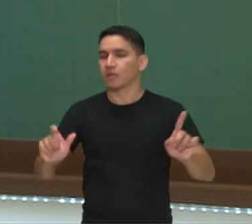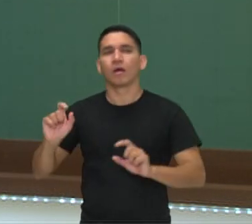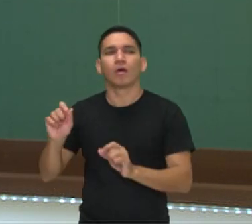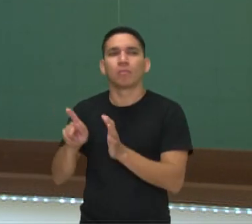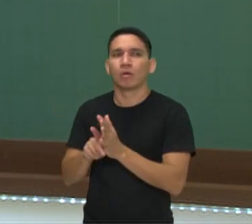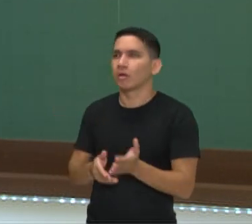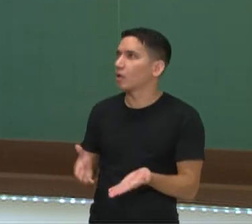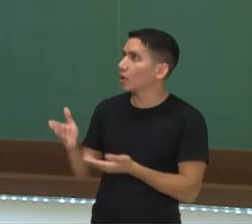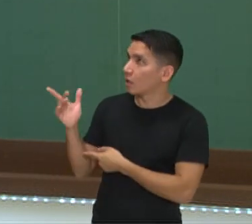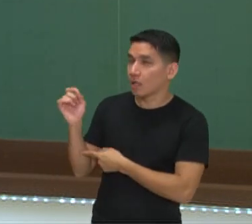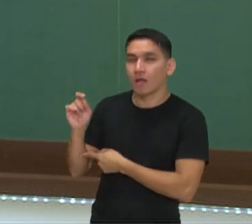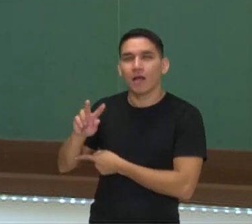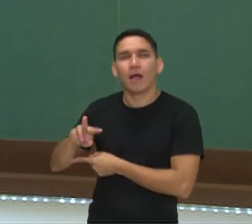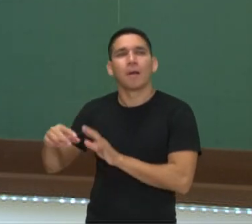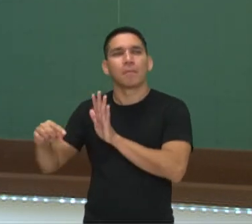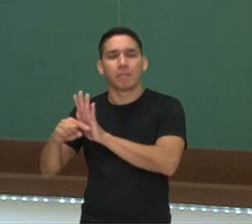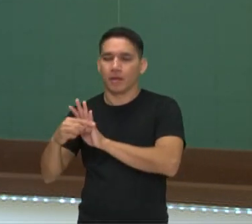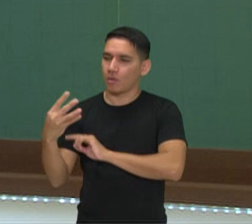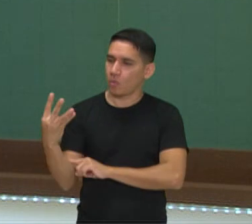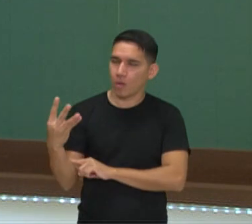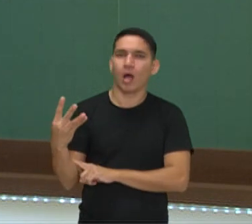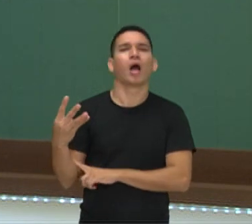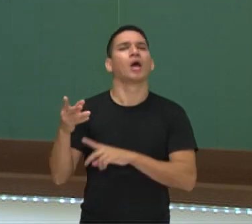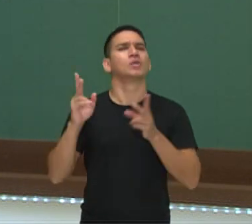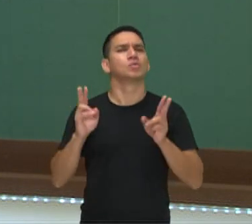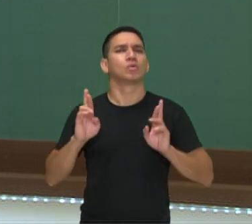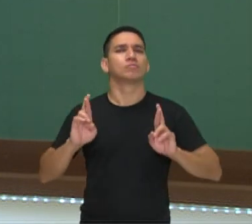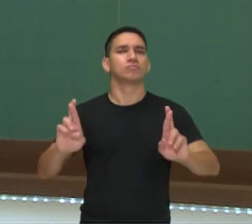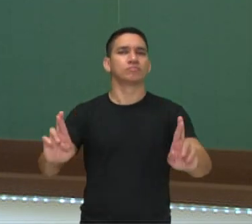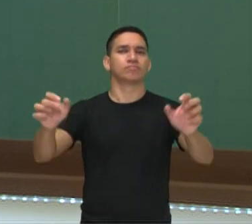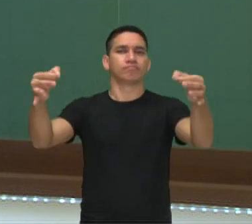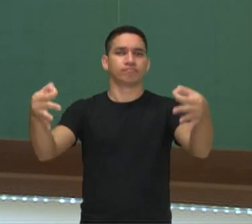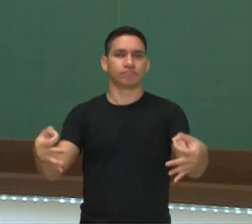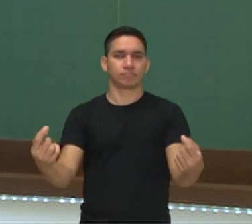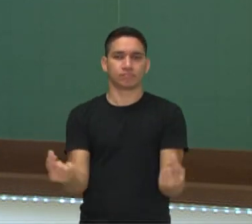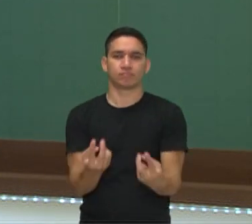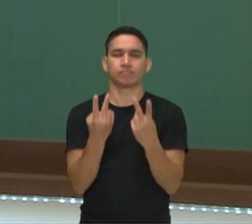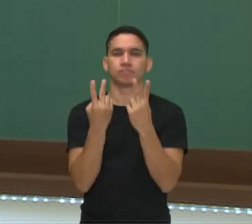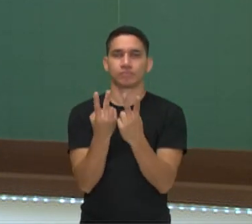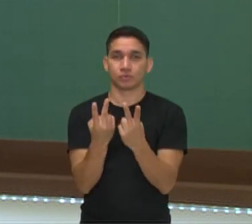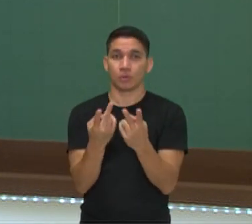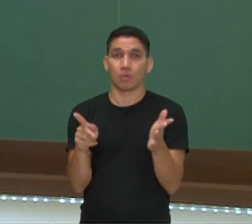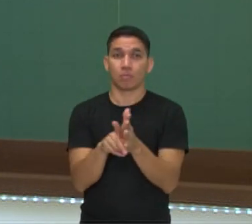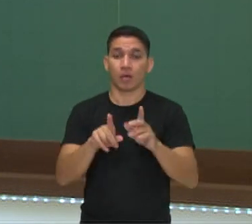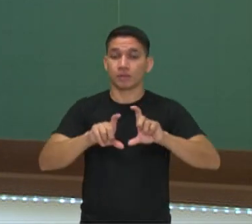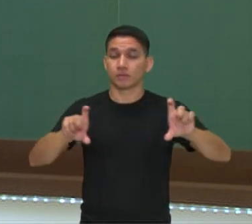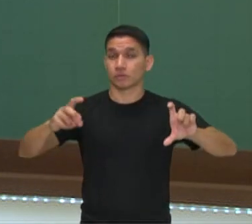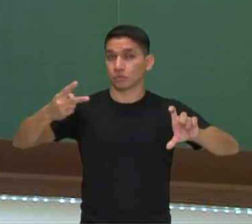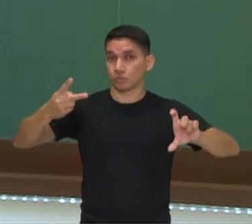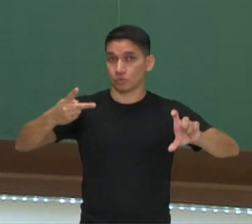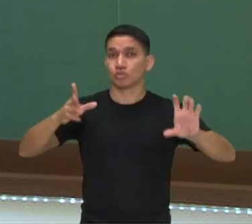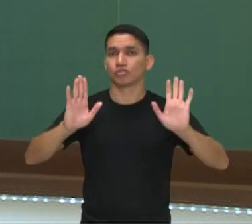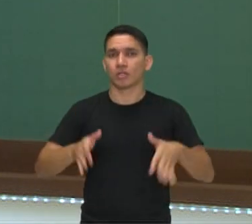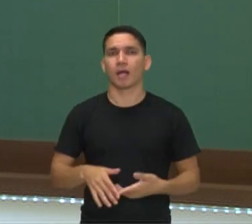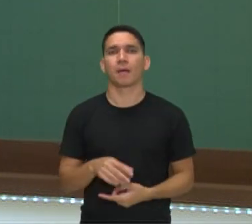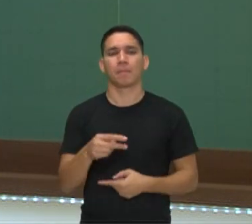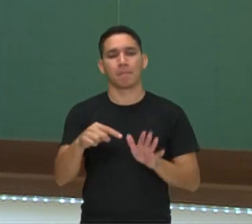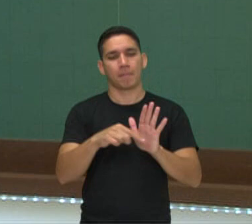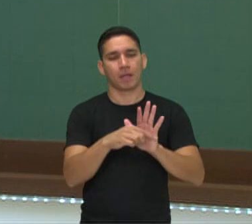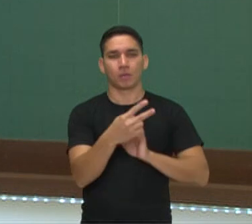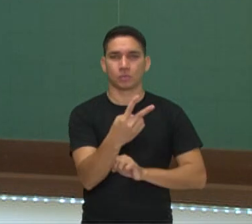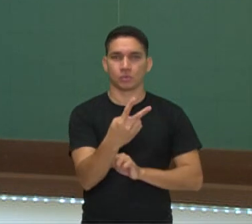encontrei as duas respostas, as duas soluções para a equação do segundo grau que nos foi dada. Menos 2